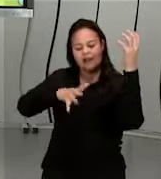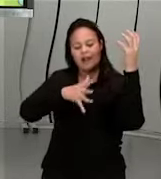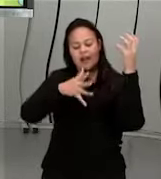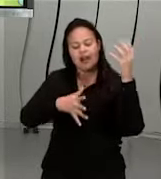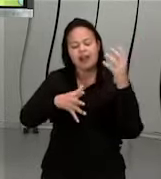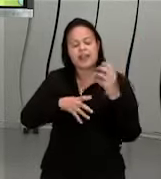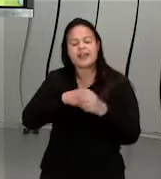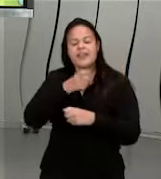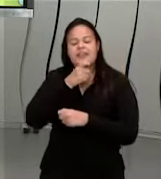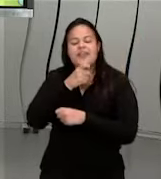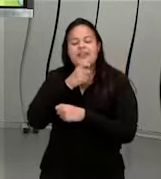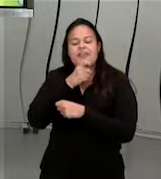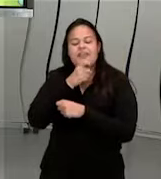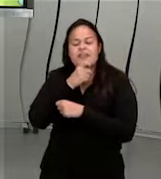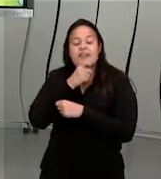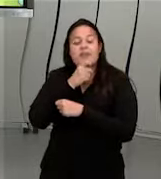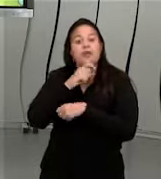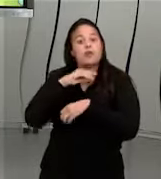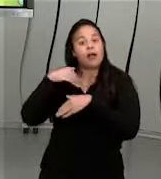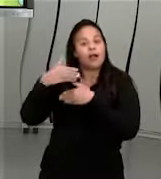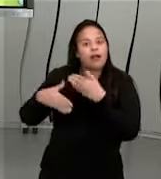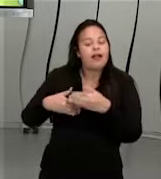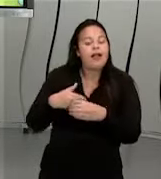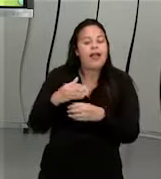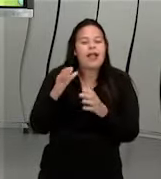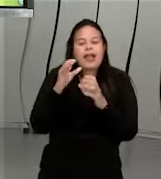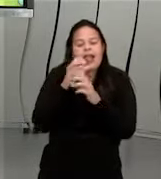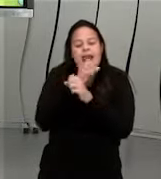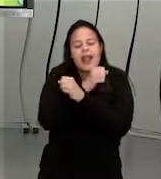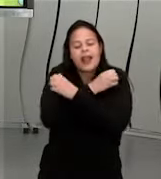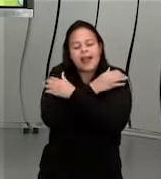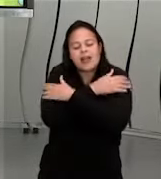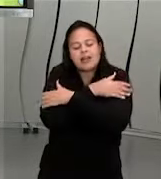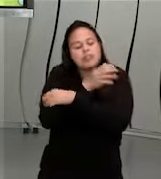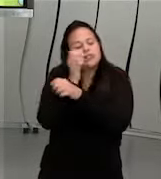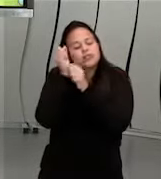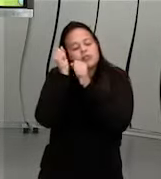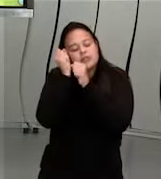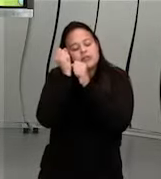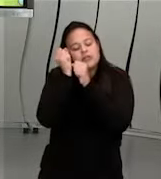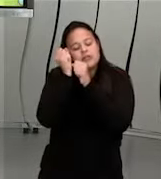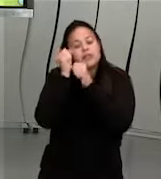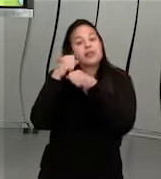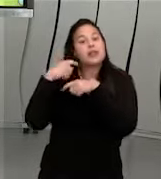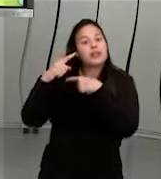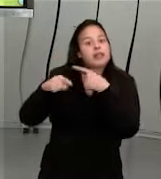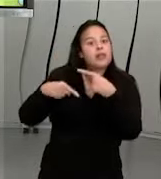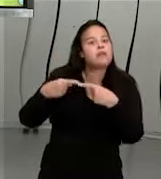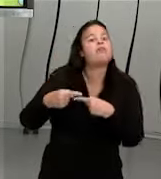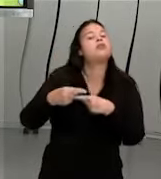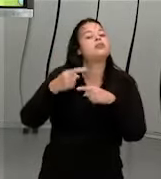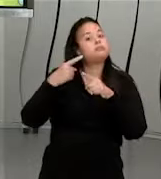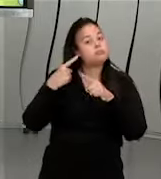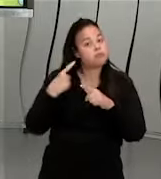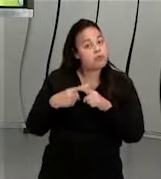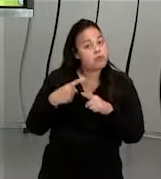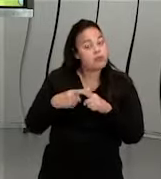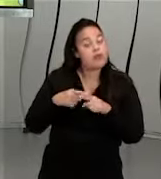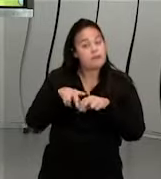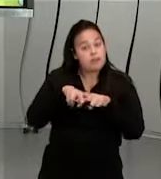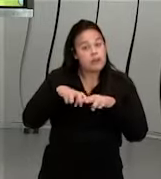de gordura e também ter alimentação de reserva. E por isso, ele pode hibernar durante o